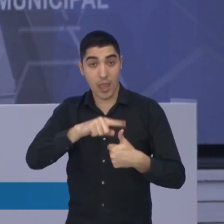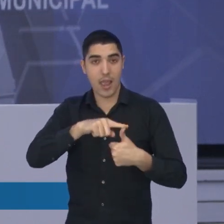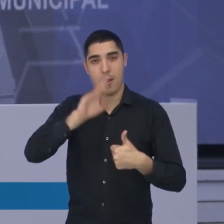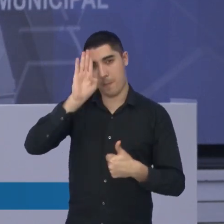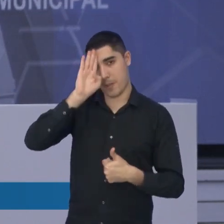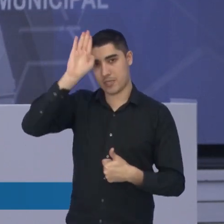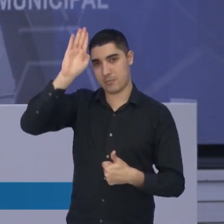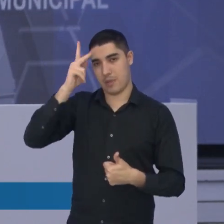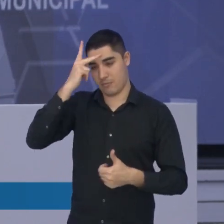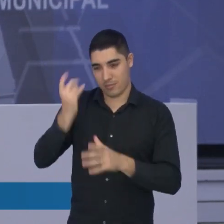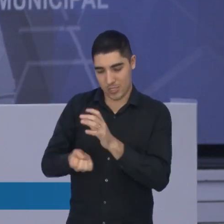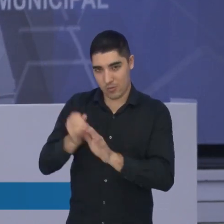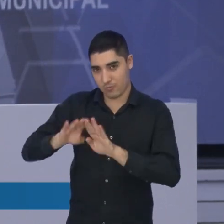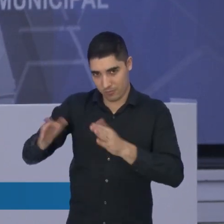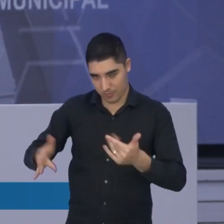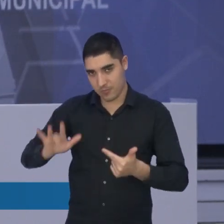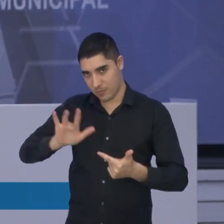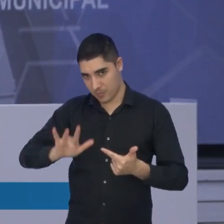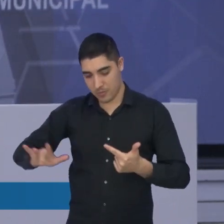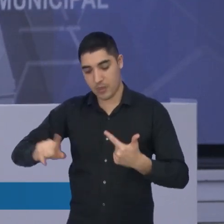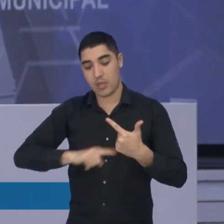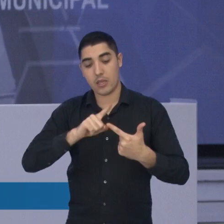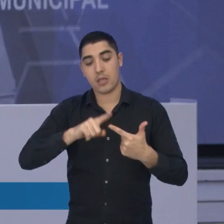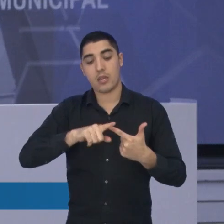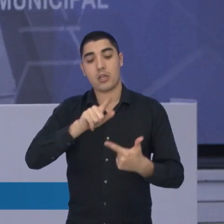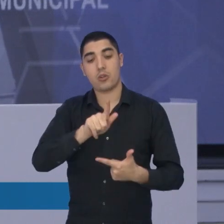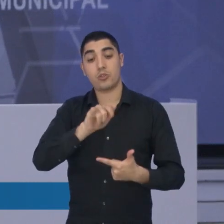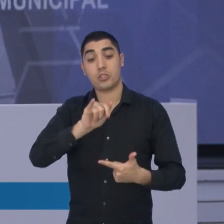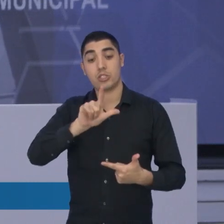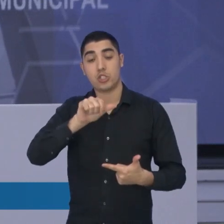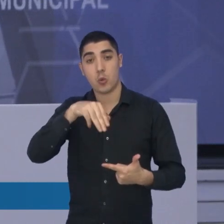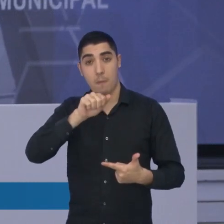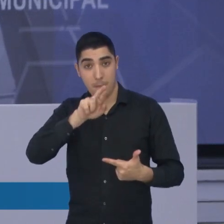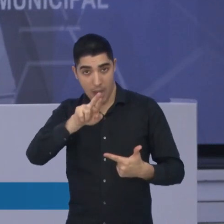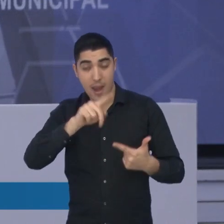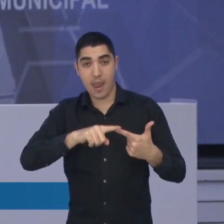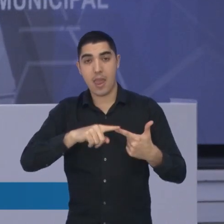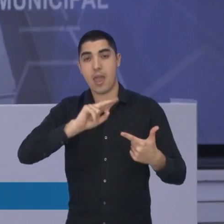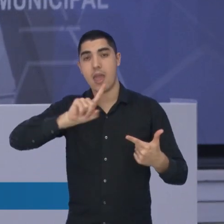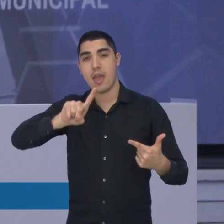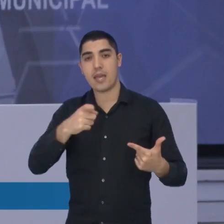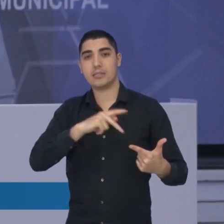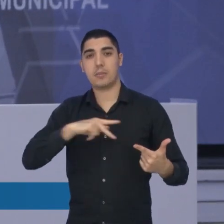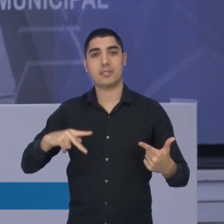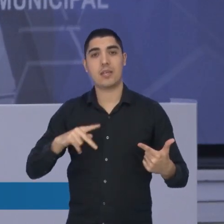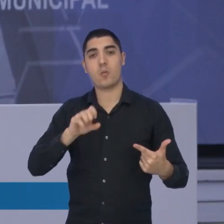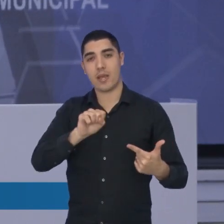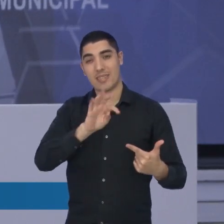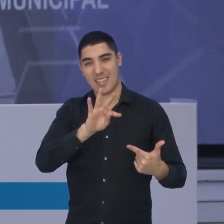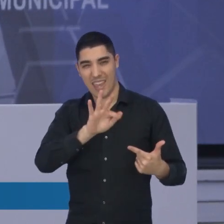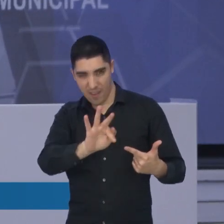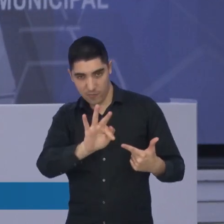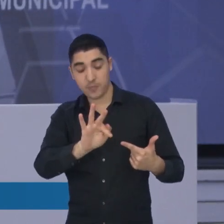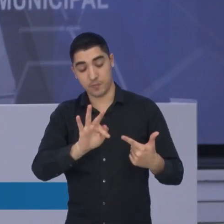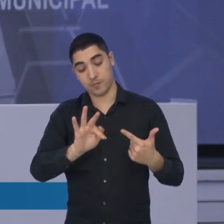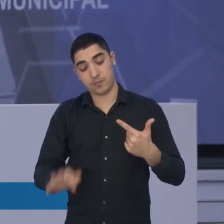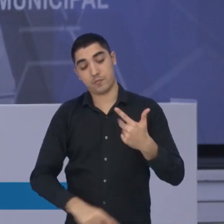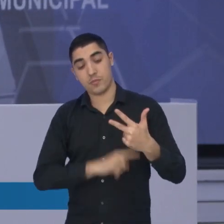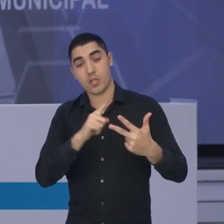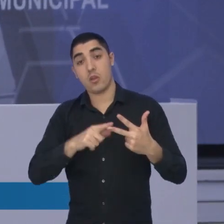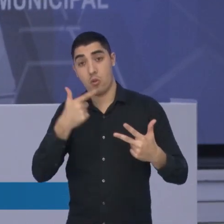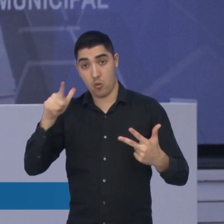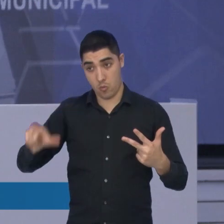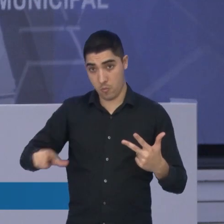eletrônica, e Gilmar Mendes, ex-presidente do STF. A Laís Malaco, diretora do SINDCT, o professor